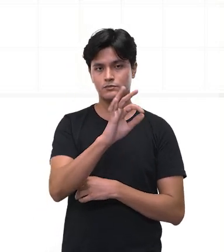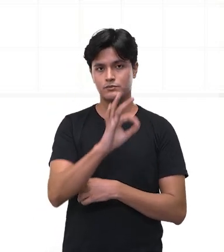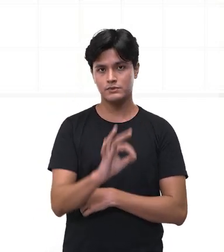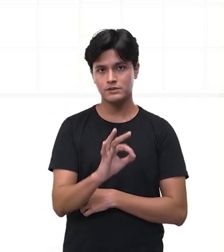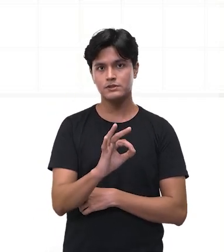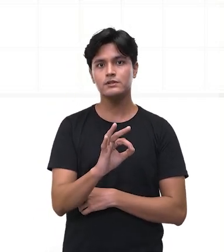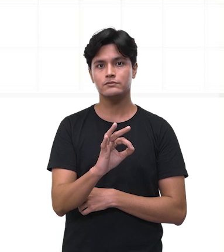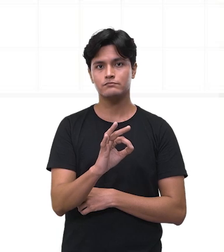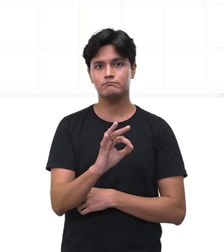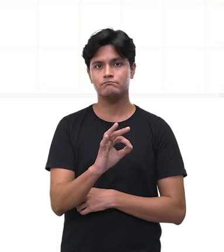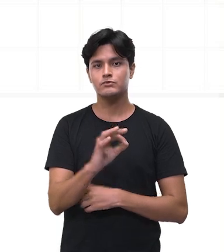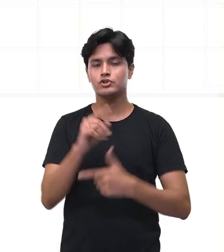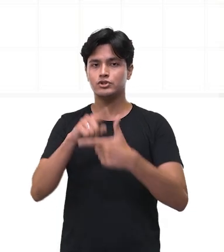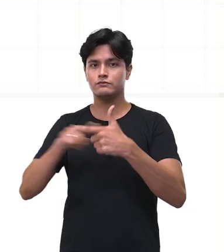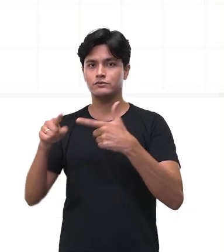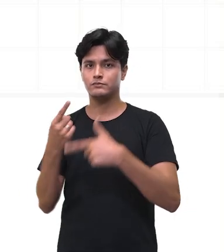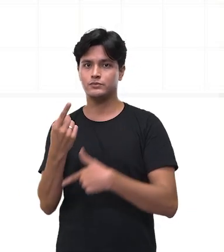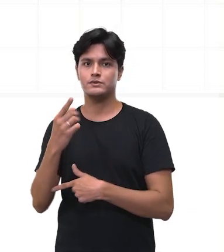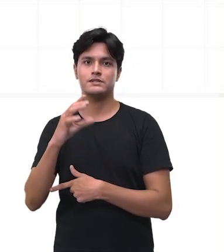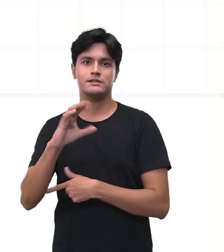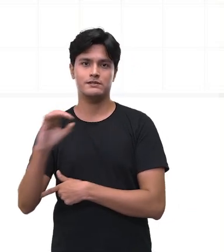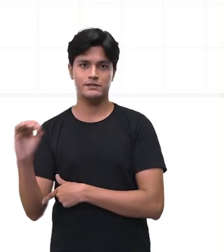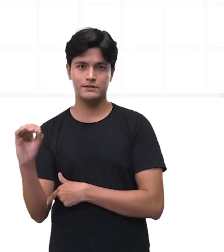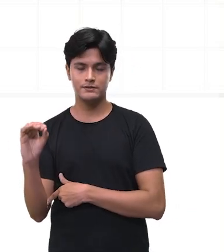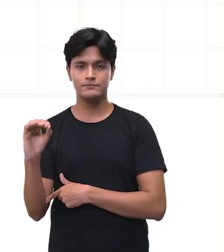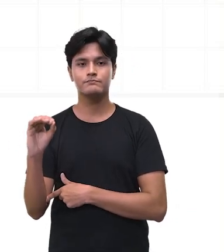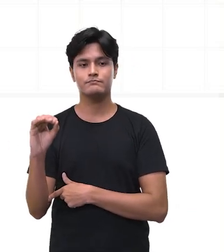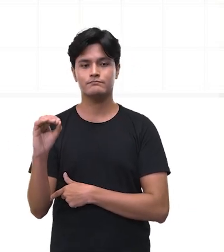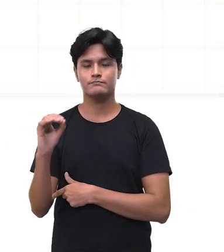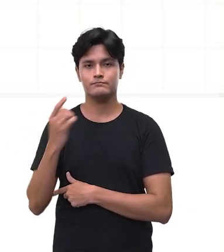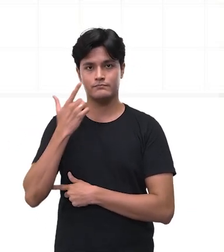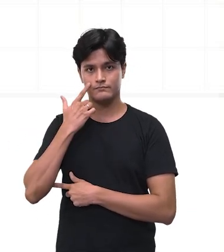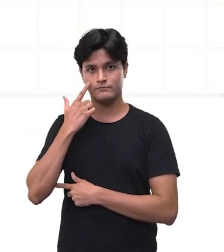e vou dividir por 100. Olha só.